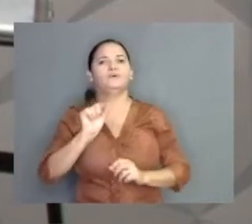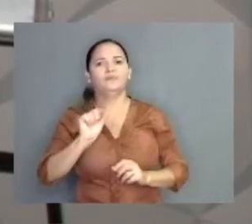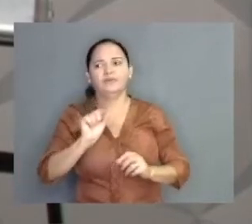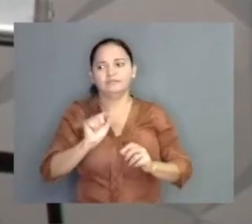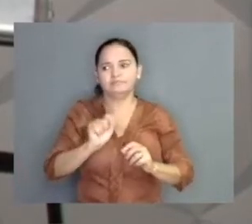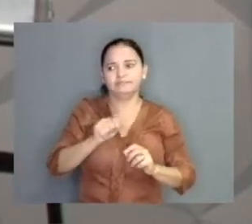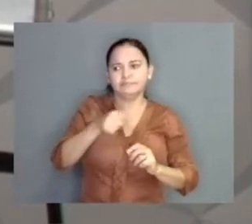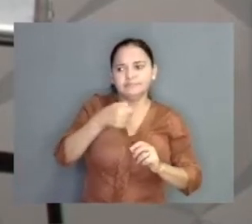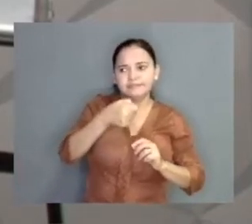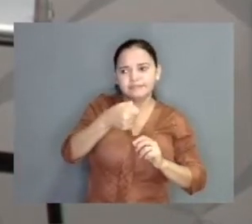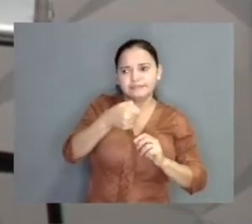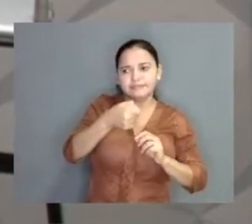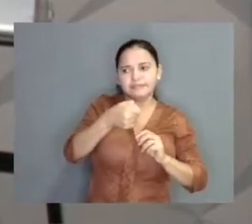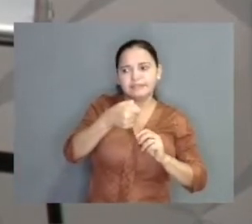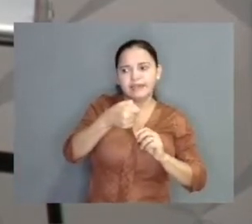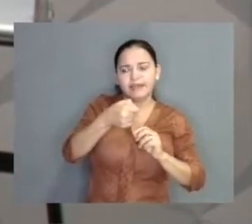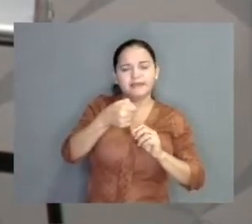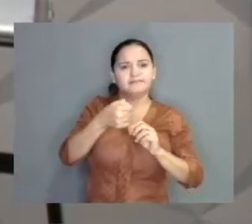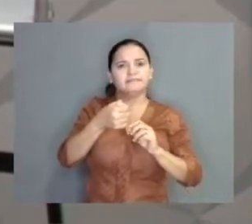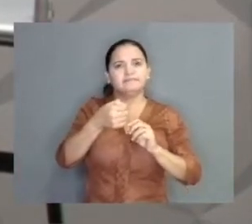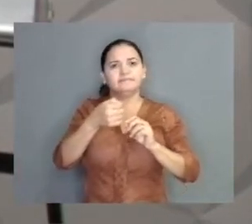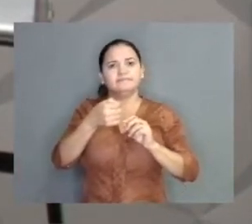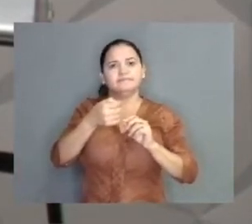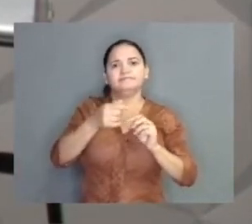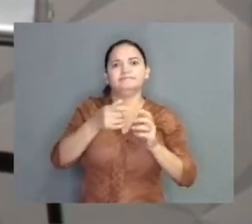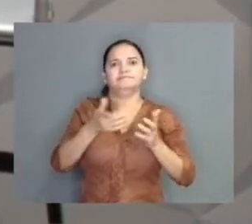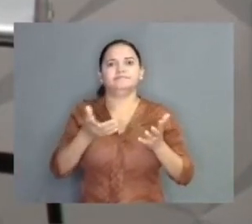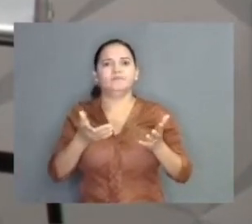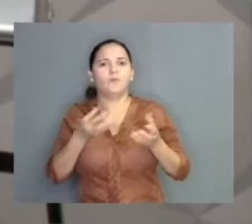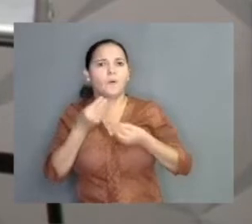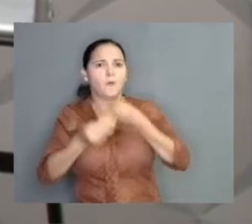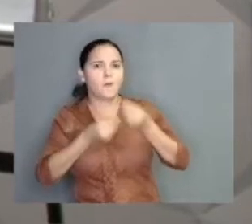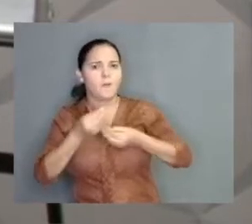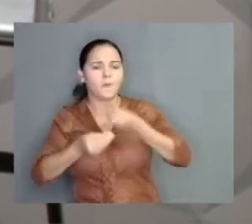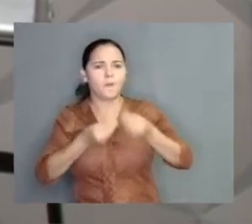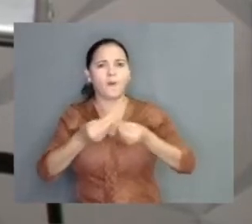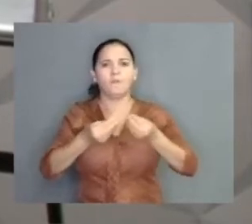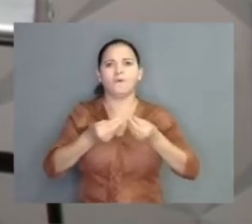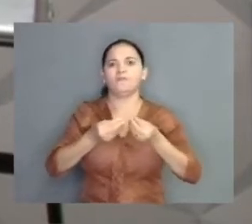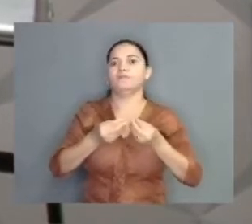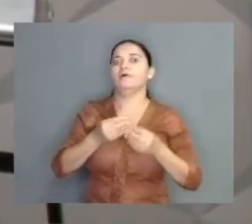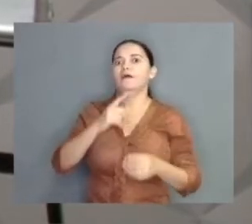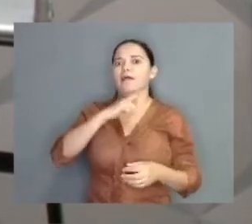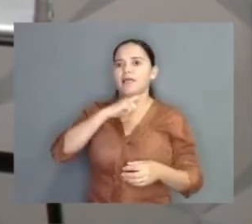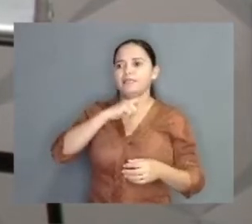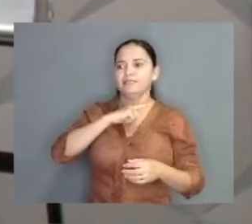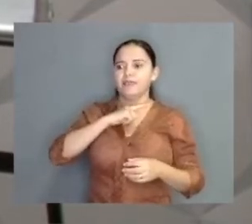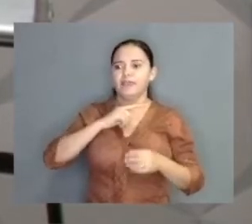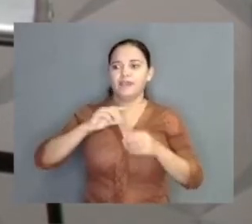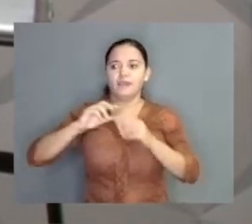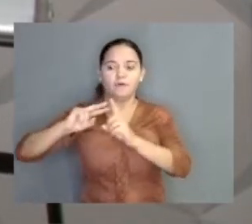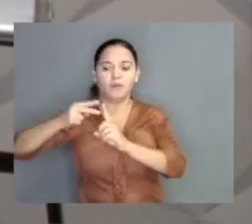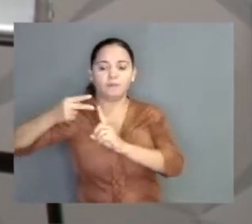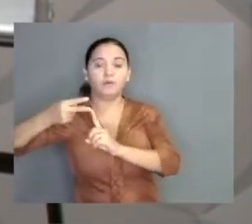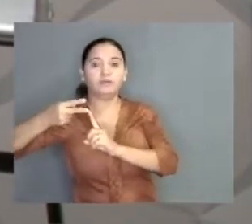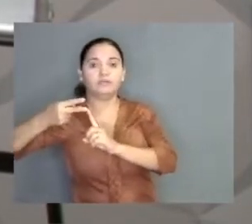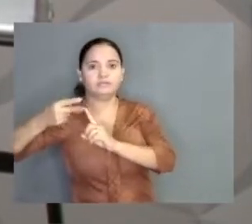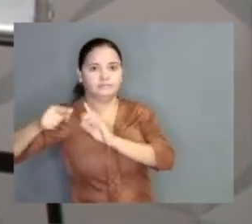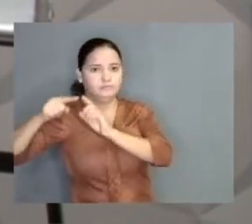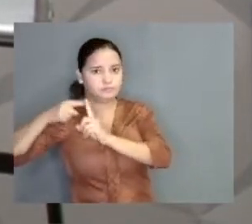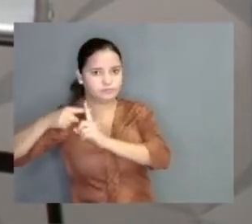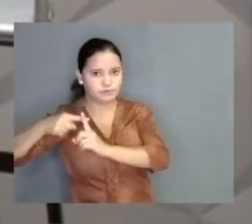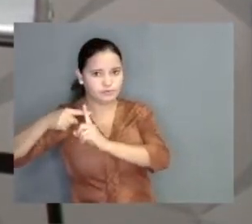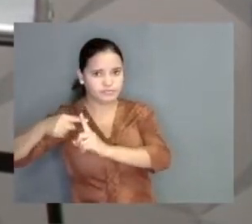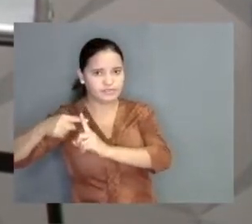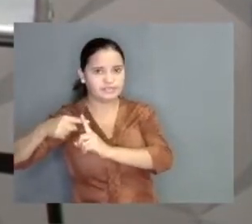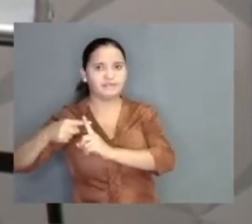E agora, quando a gente deixa a nossa potência com expoente positivo, a gente volta a resolver da maneira simples, da que a